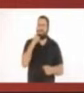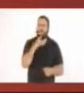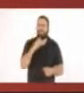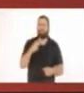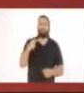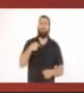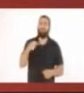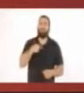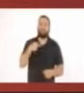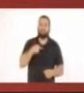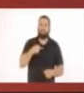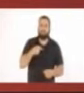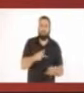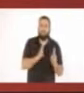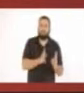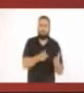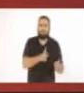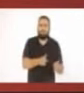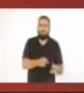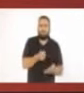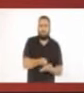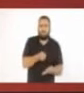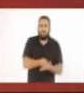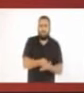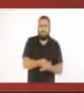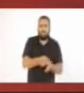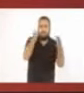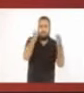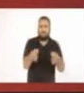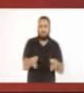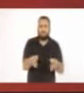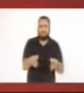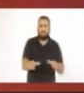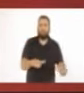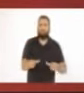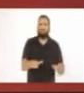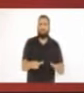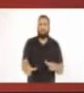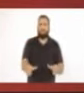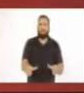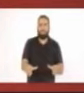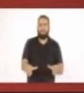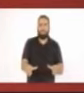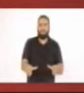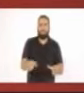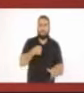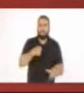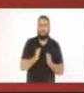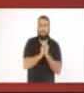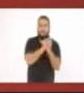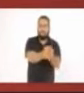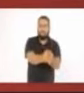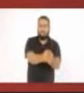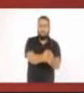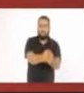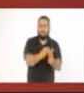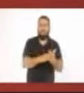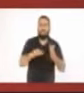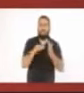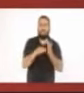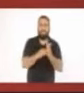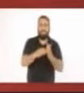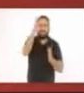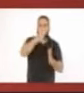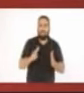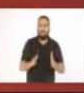o golpe contra o povo brasileiro. Sempre defendi os direitos dos trabalhadores e estou junto com aqueles que querem o Brasil feliz